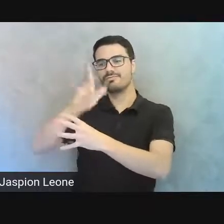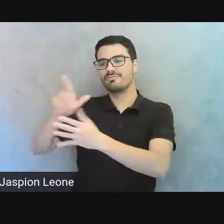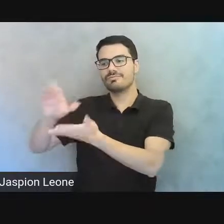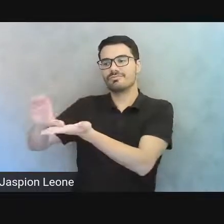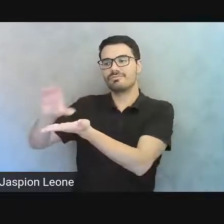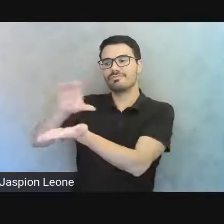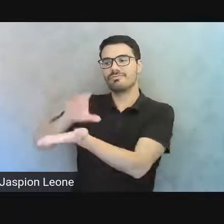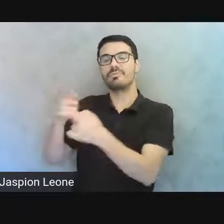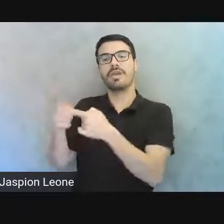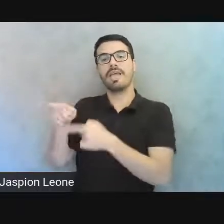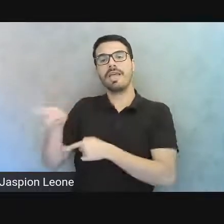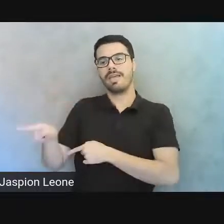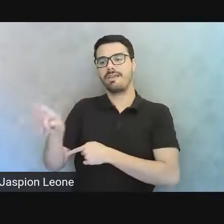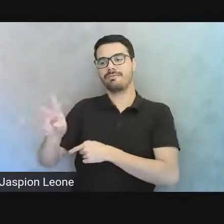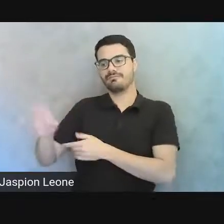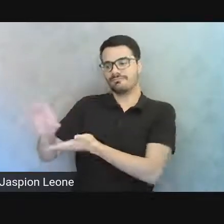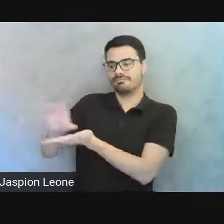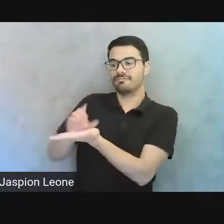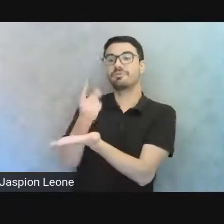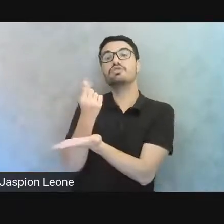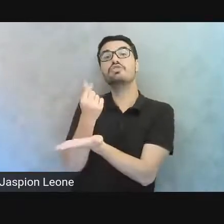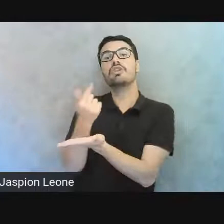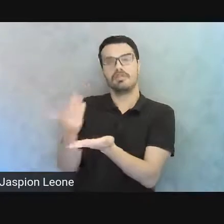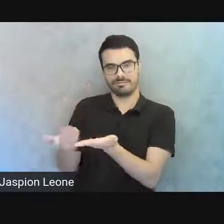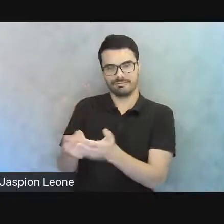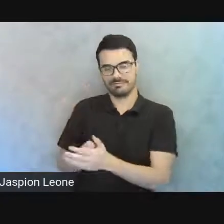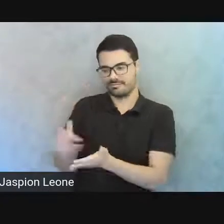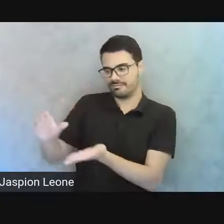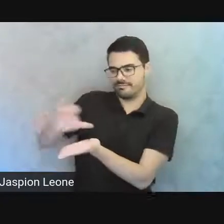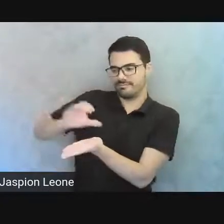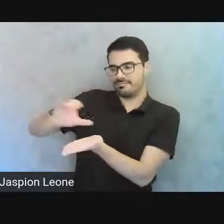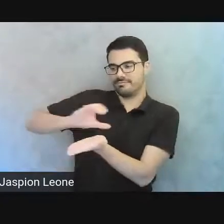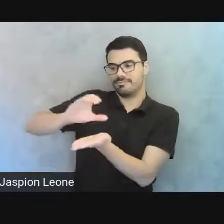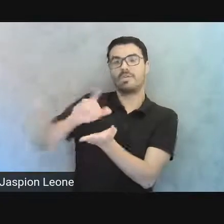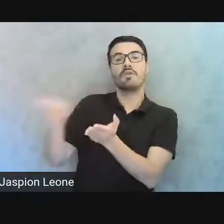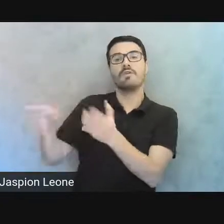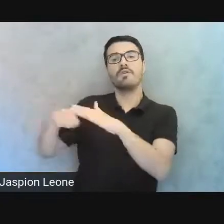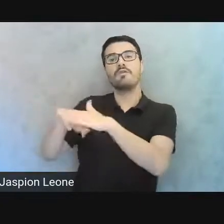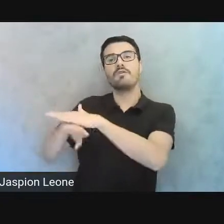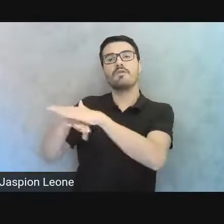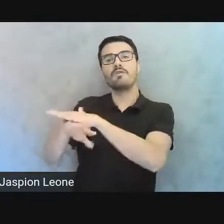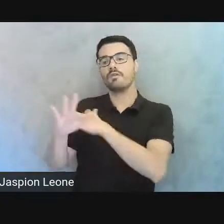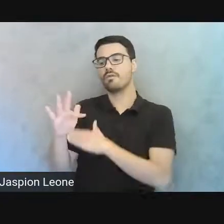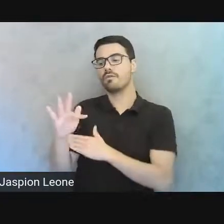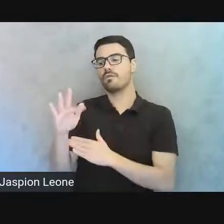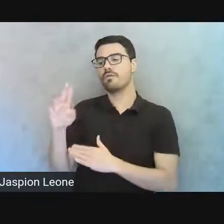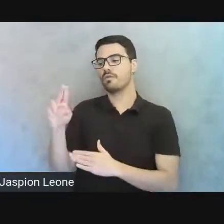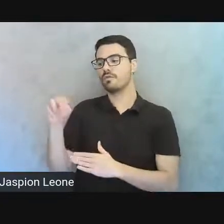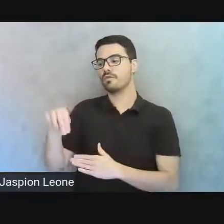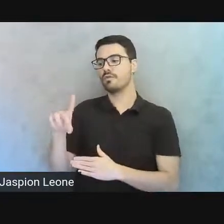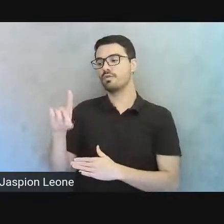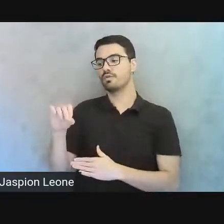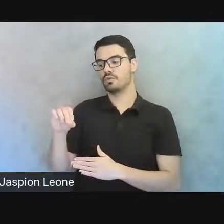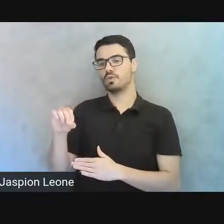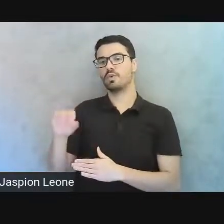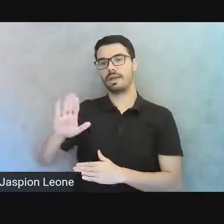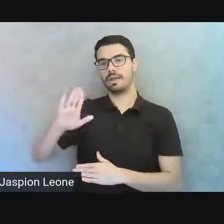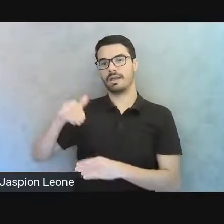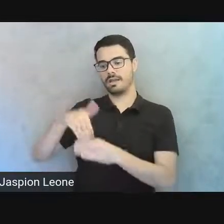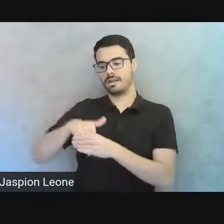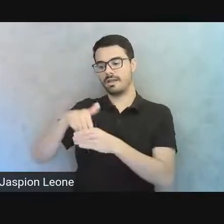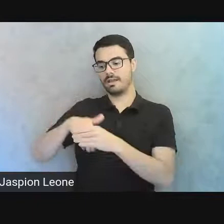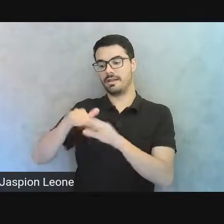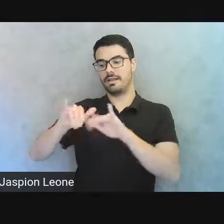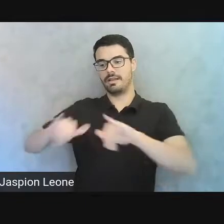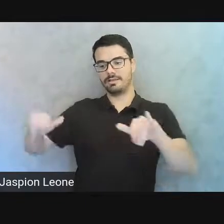faz a distribuição desses recursos dos fundos eleitoral e partidário, né? Nas eleições agora de